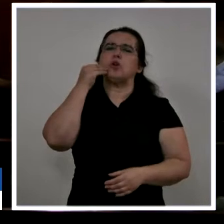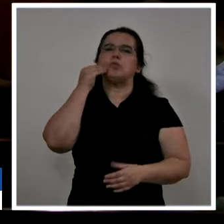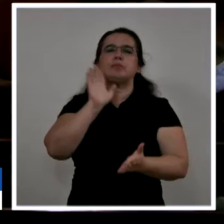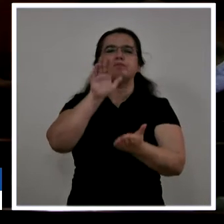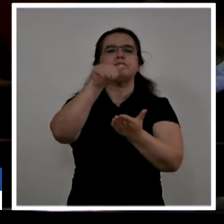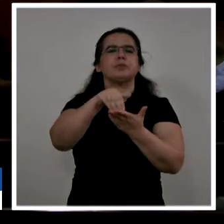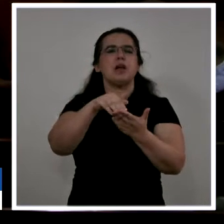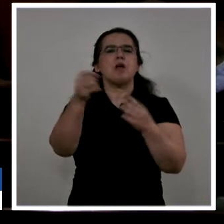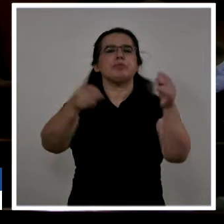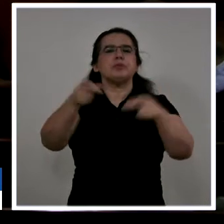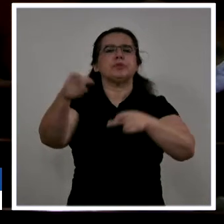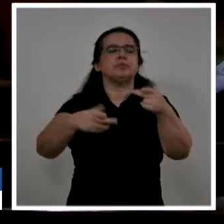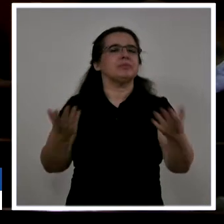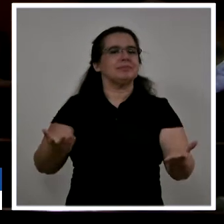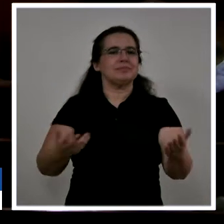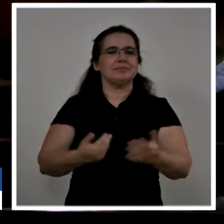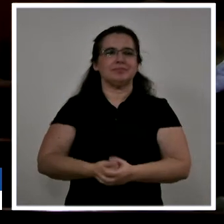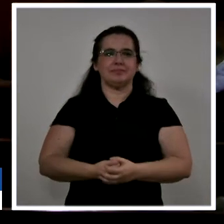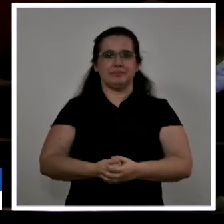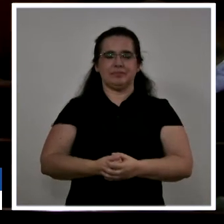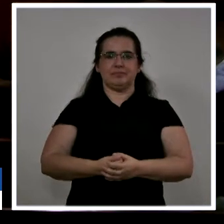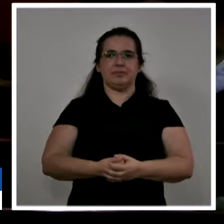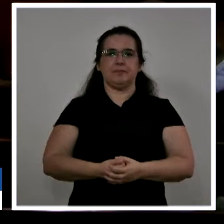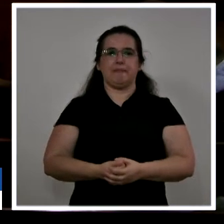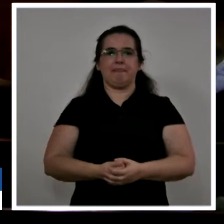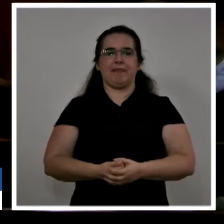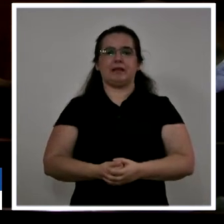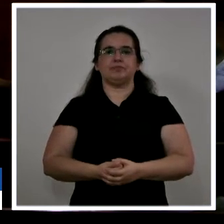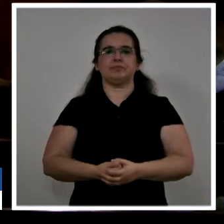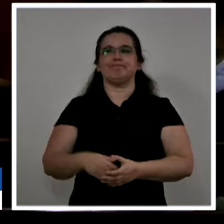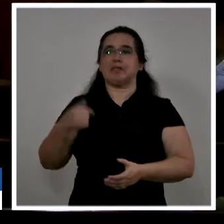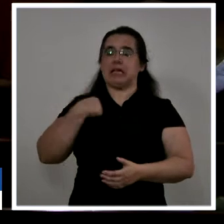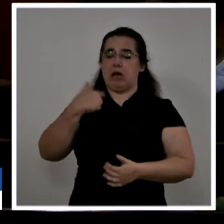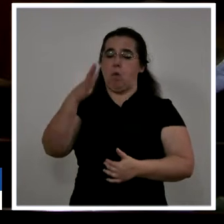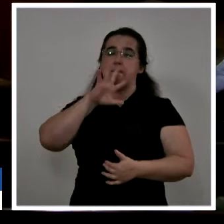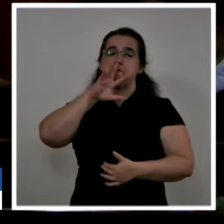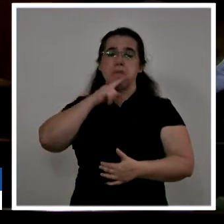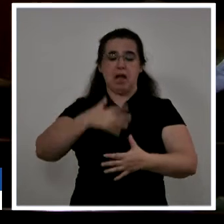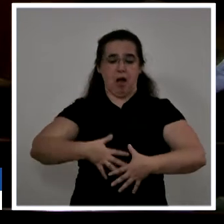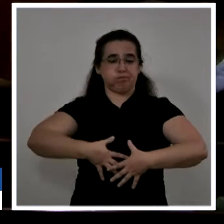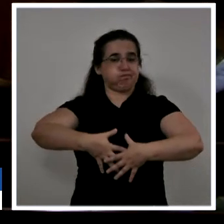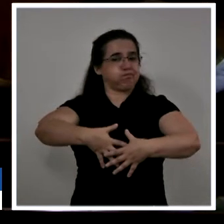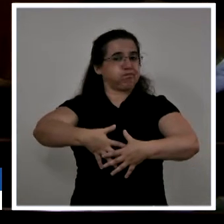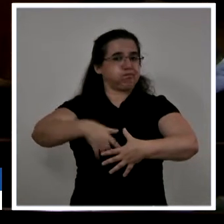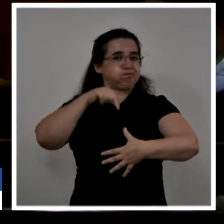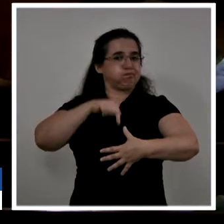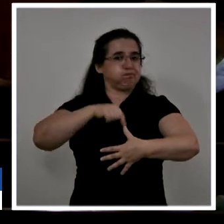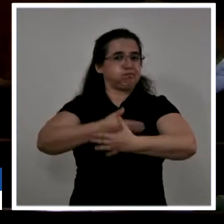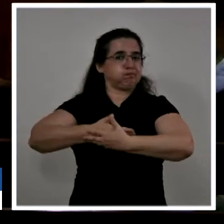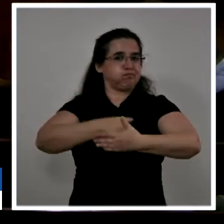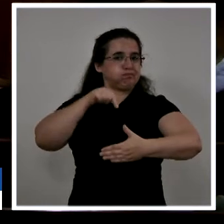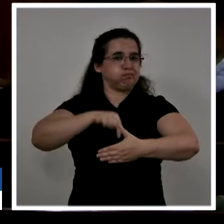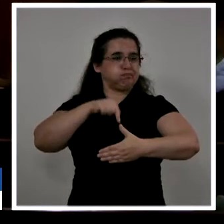podem acontecer, podem operar. If I'm a mother who's pregnant, se eu sou uma mãe que está à espera de bebê, there's not just